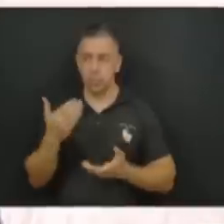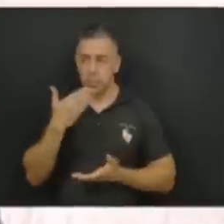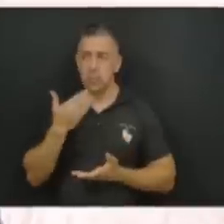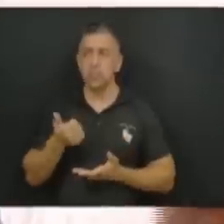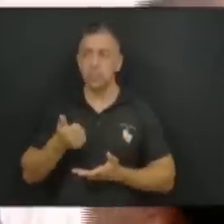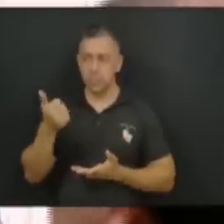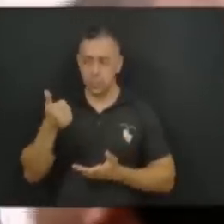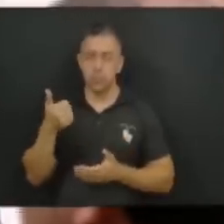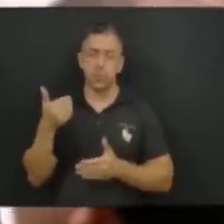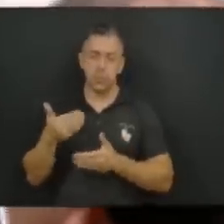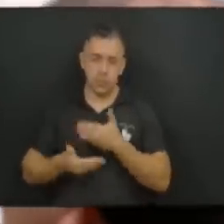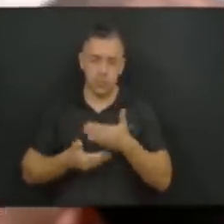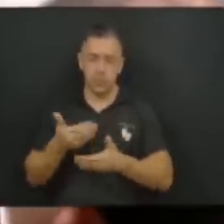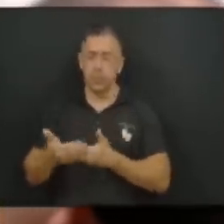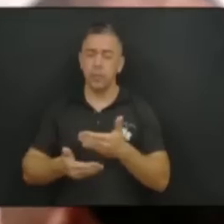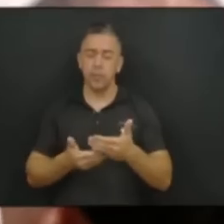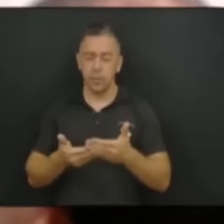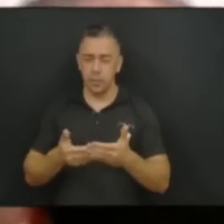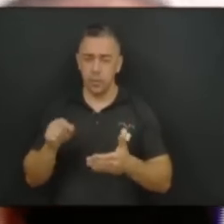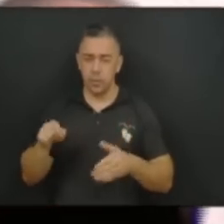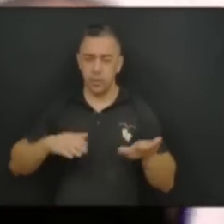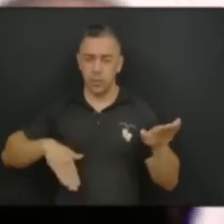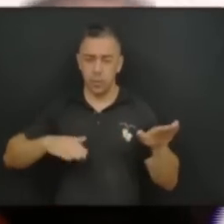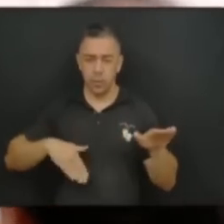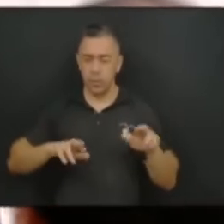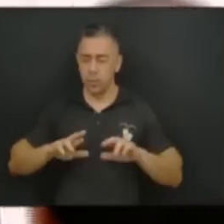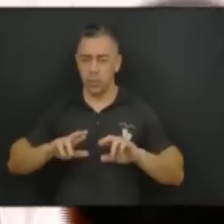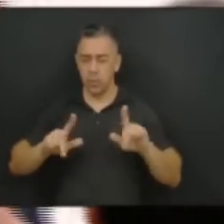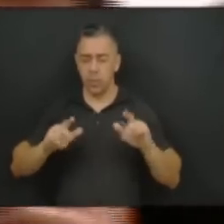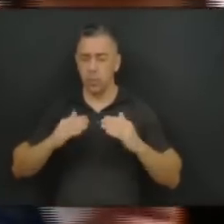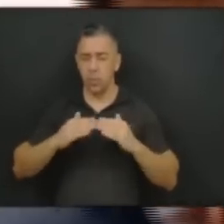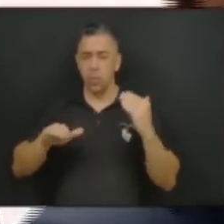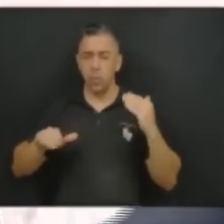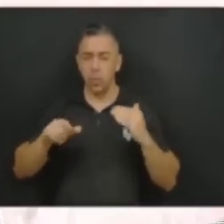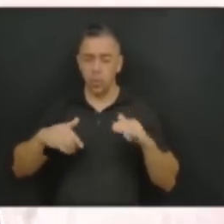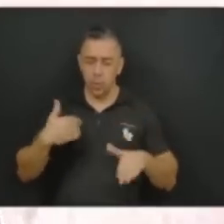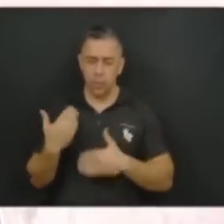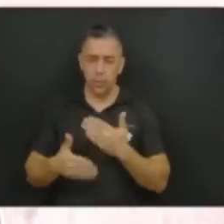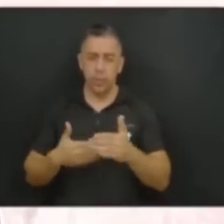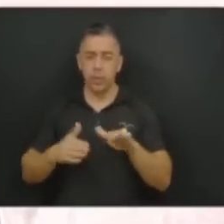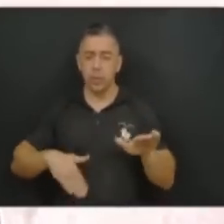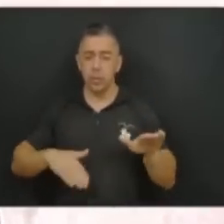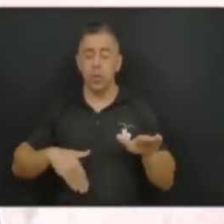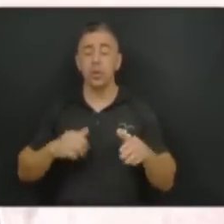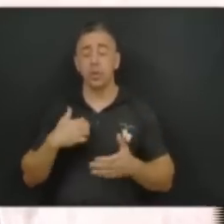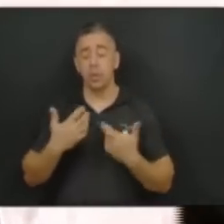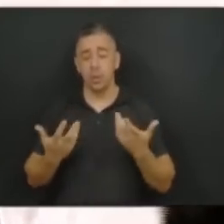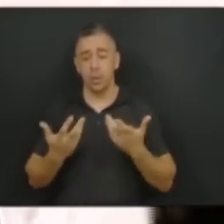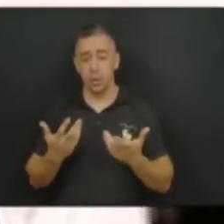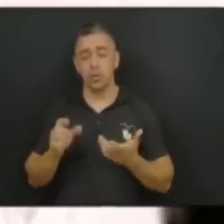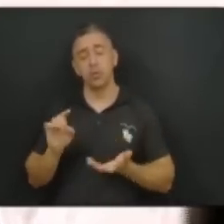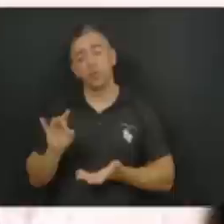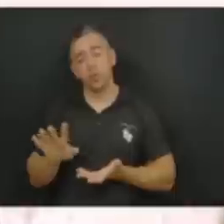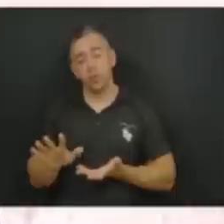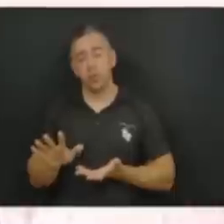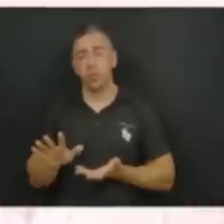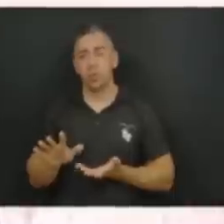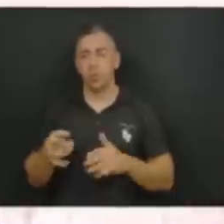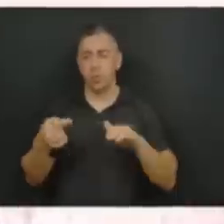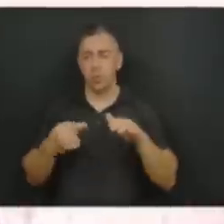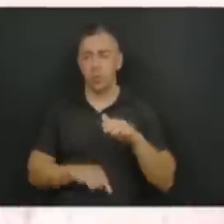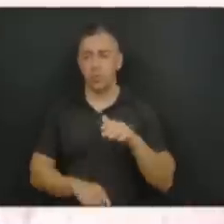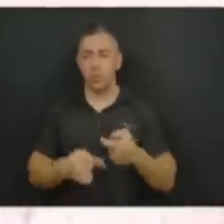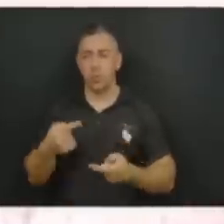melhoria assim o desenvolvimento do nosso litoral ninguém aqui a contra o desenvolvimento do litoral nós queremos Sim apenas o